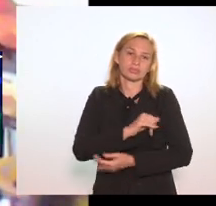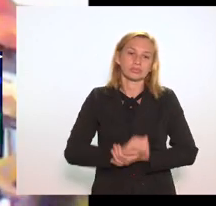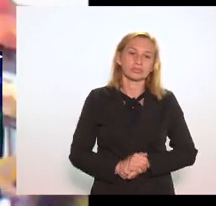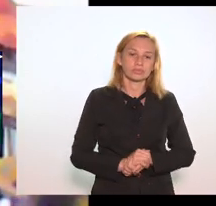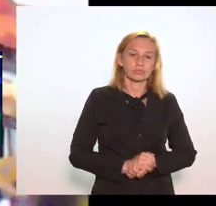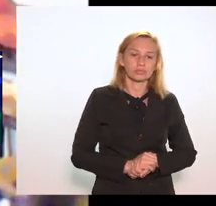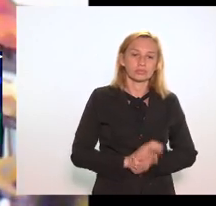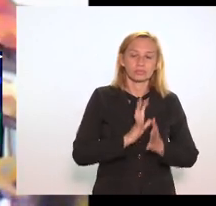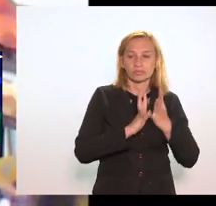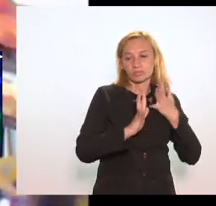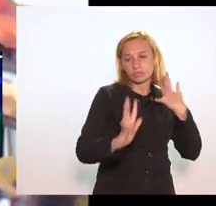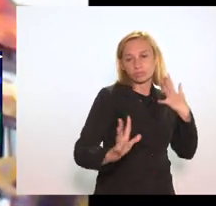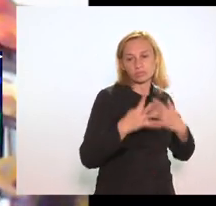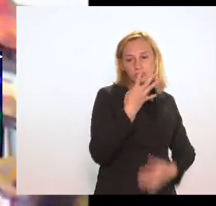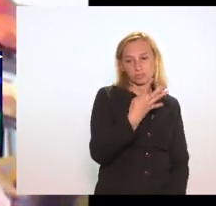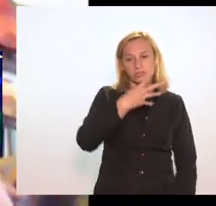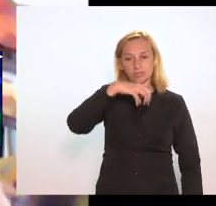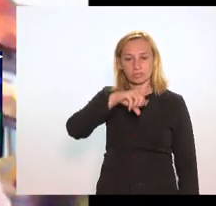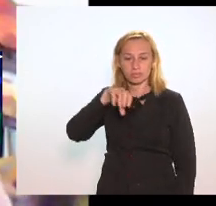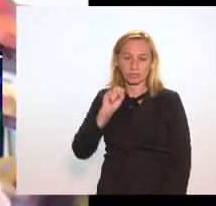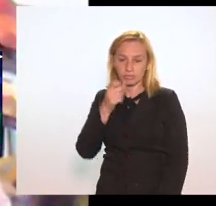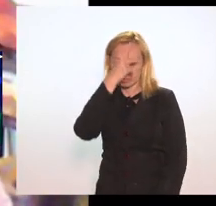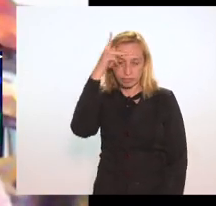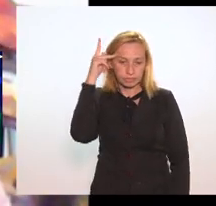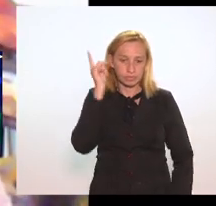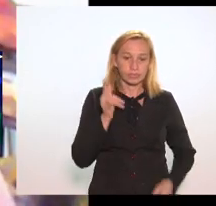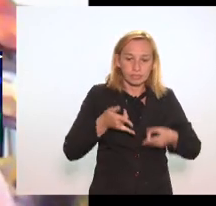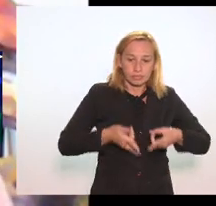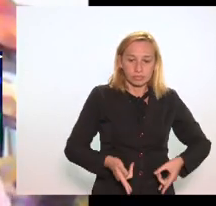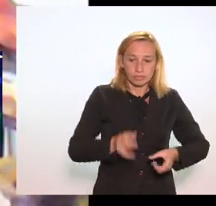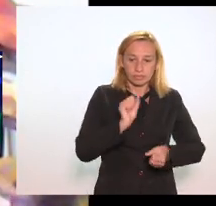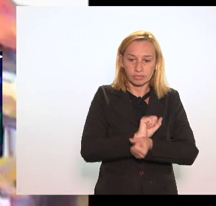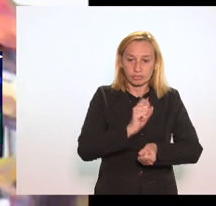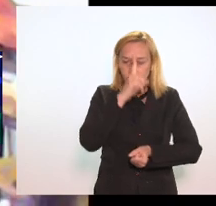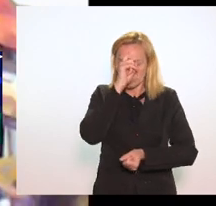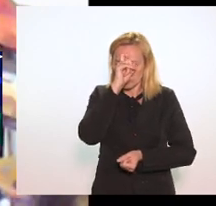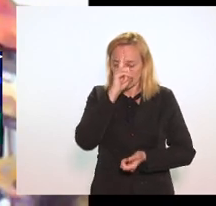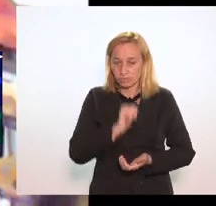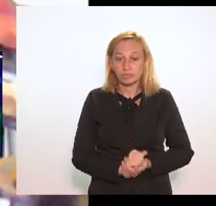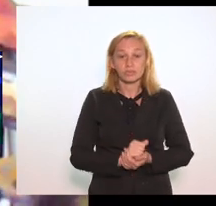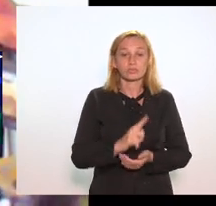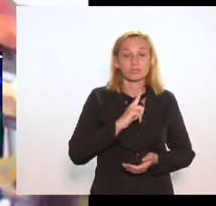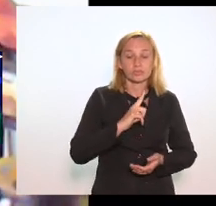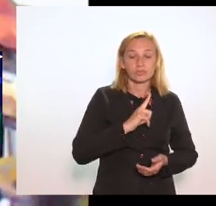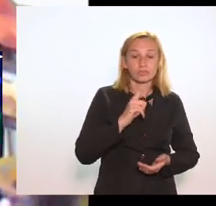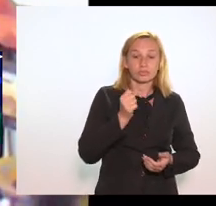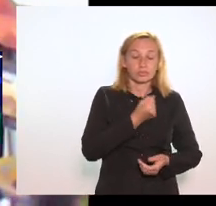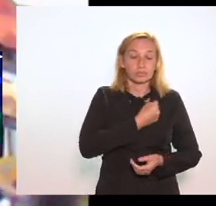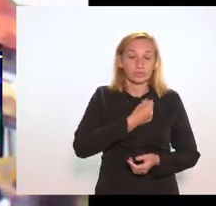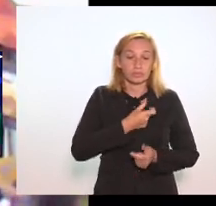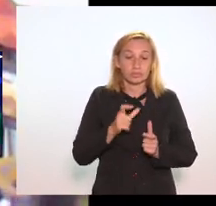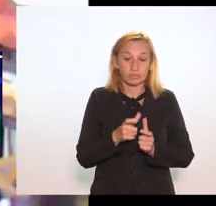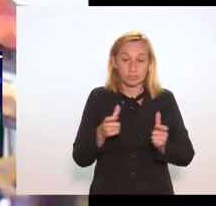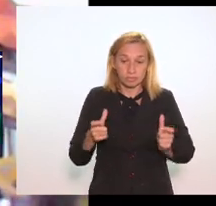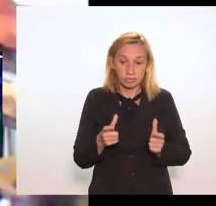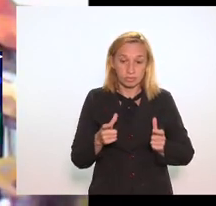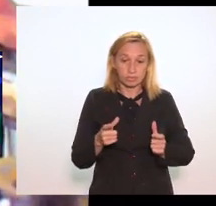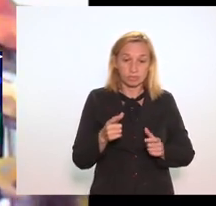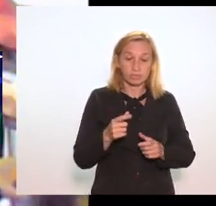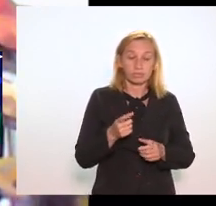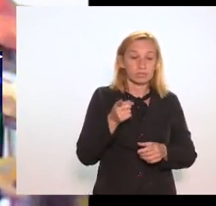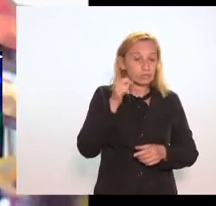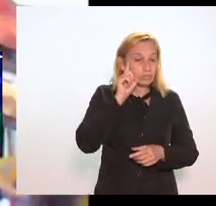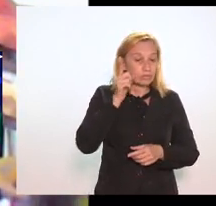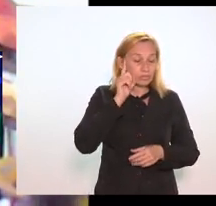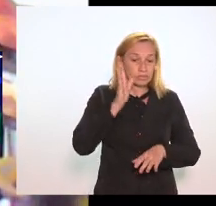uma fila de espera de 490 pessoas esperando leitos de internação nós temos um recorde Que pedido de internação por